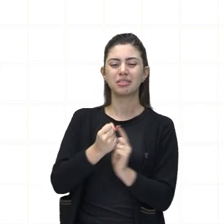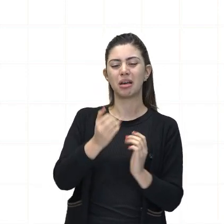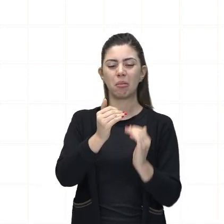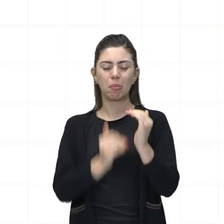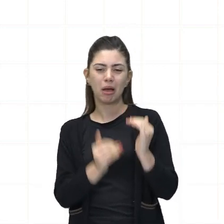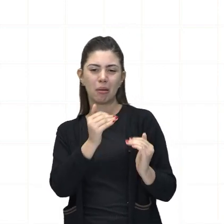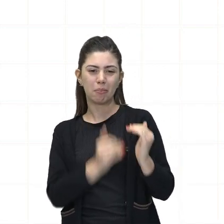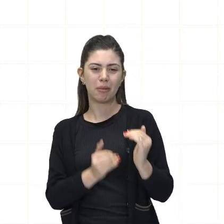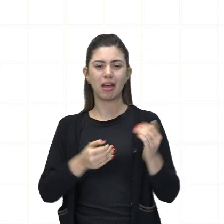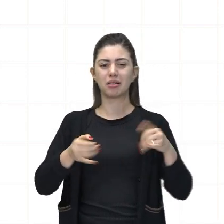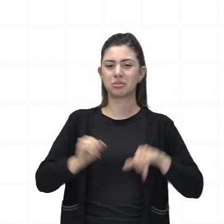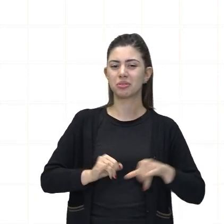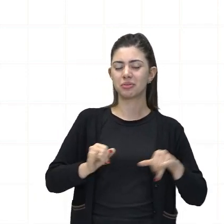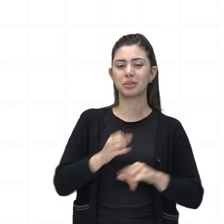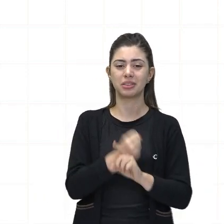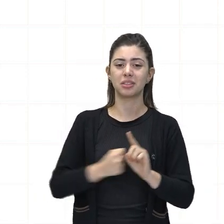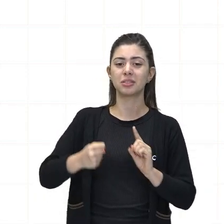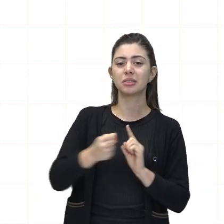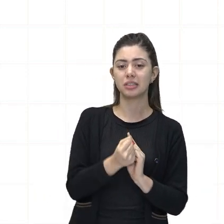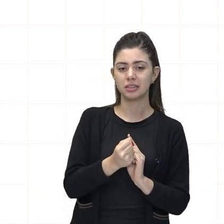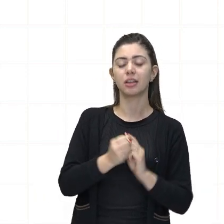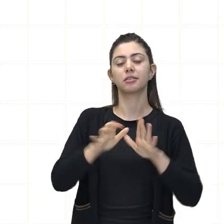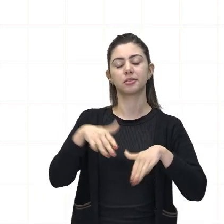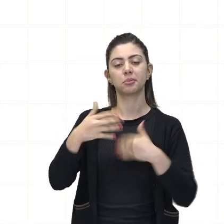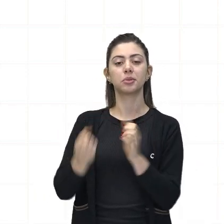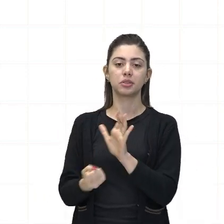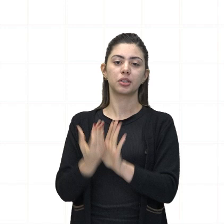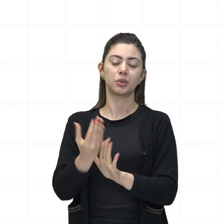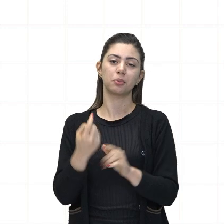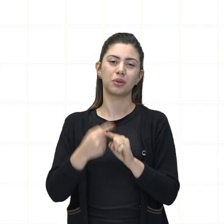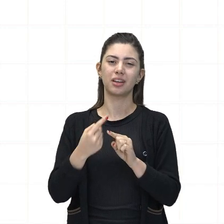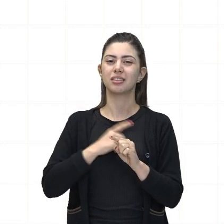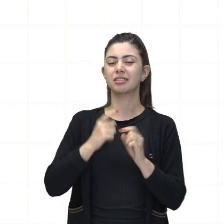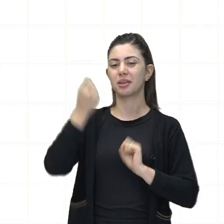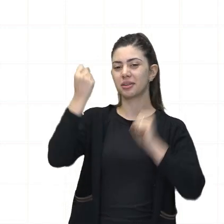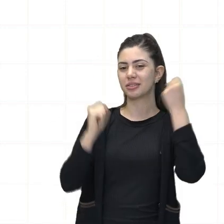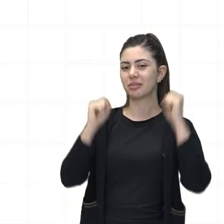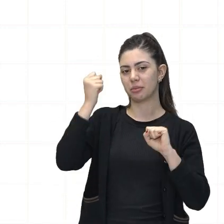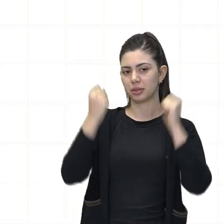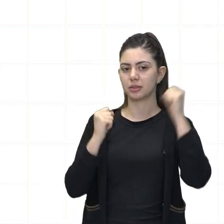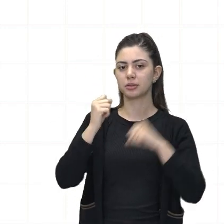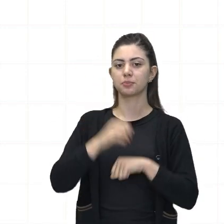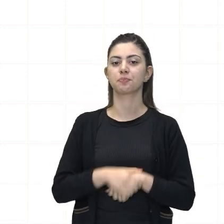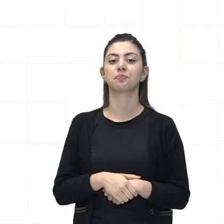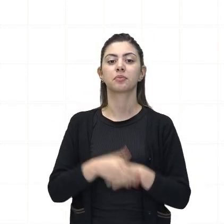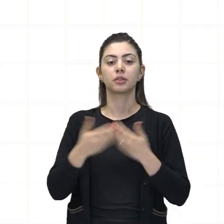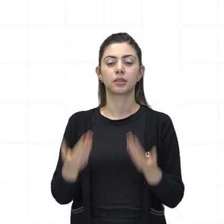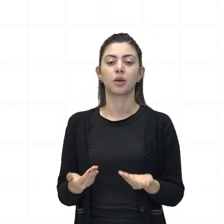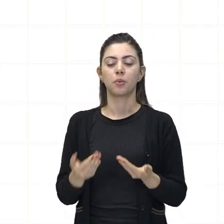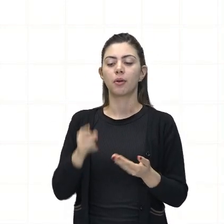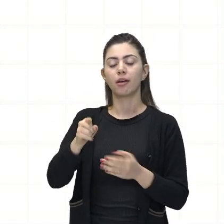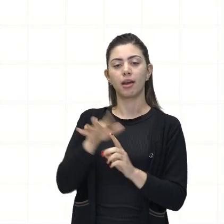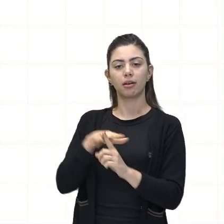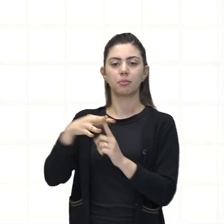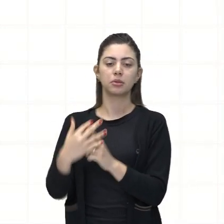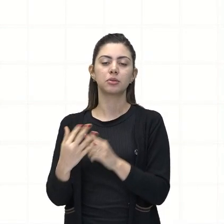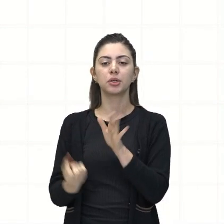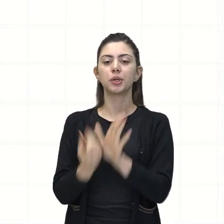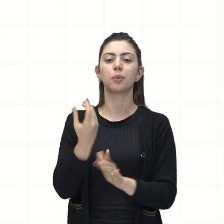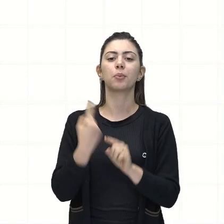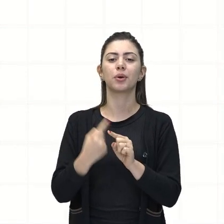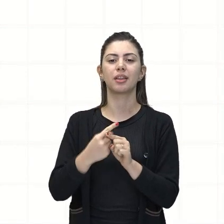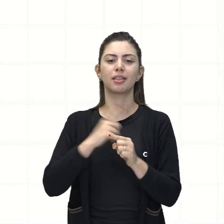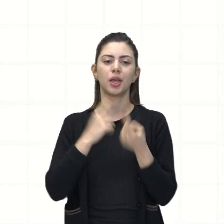injustiças sociais geradas pelo surgimento da indústria. Desenvolveu-se como uma crítica à